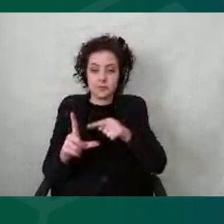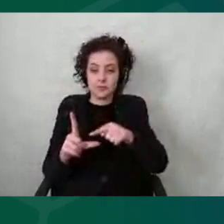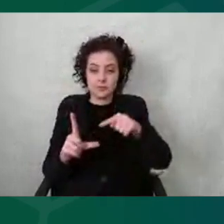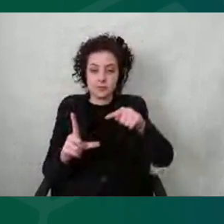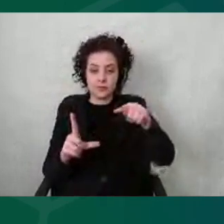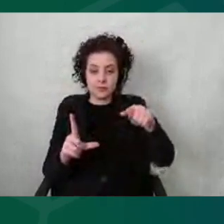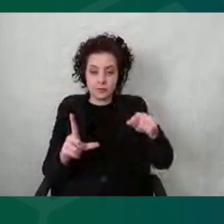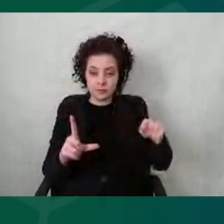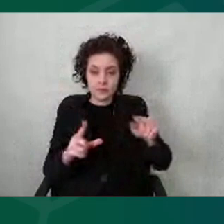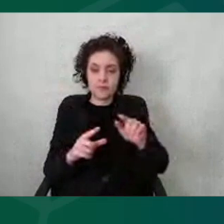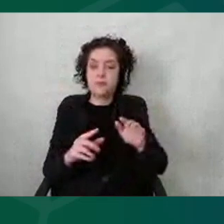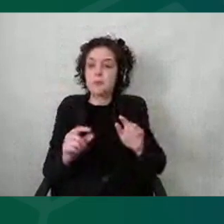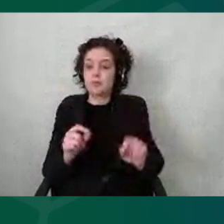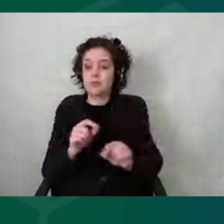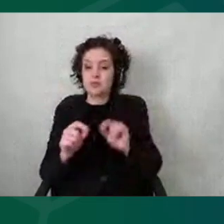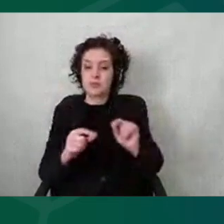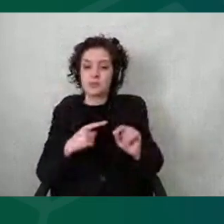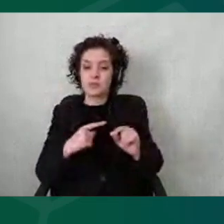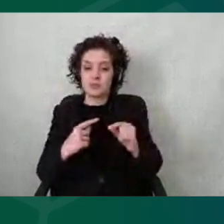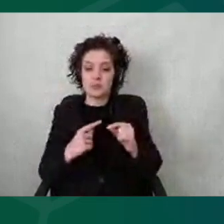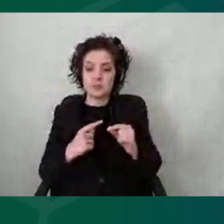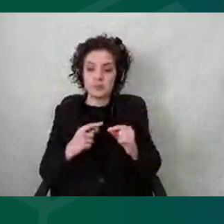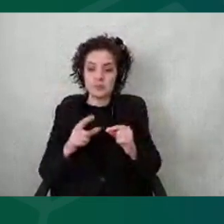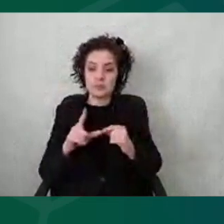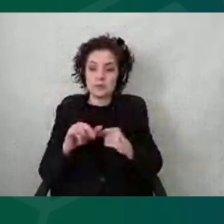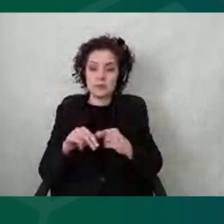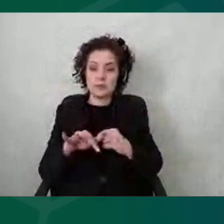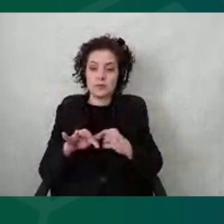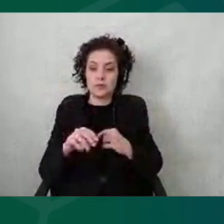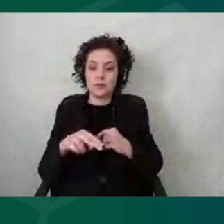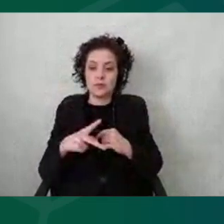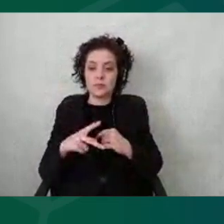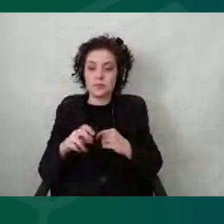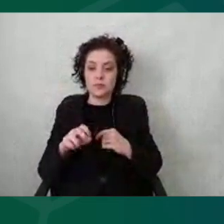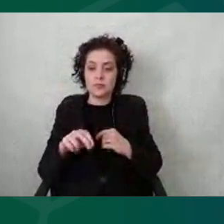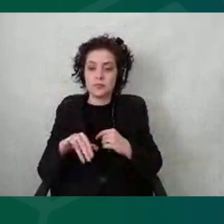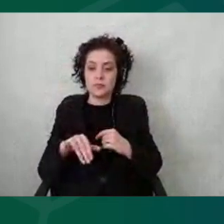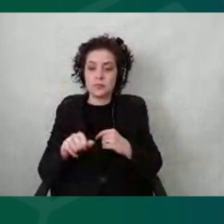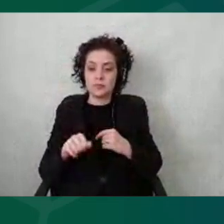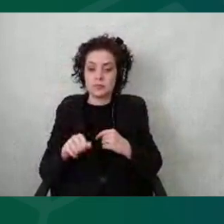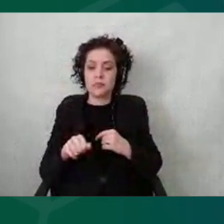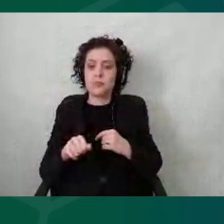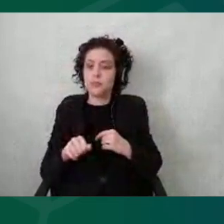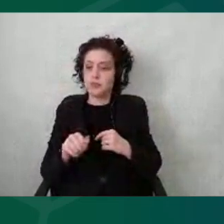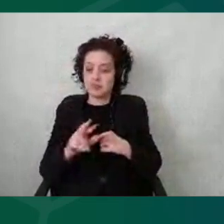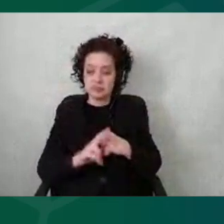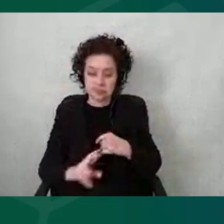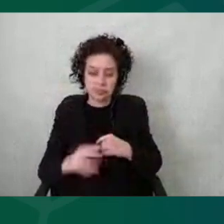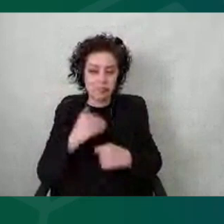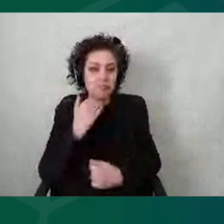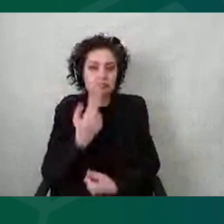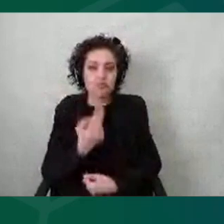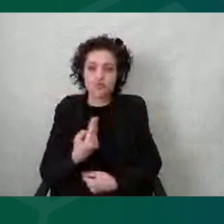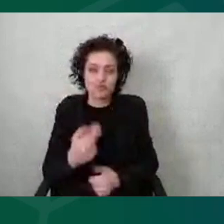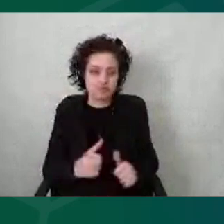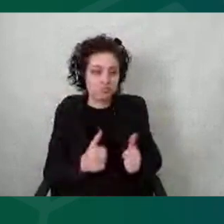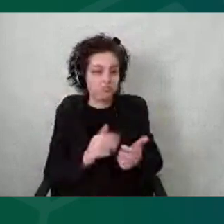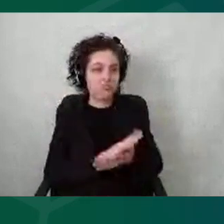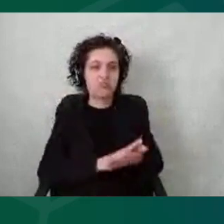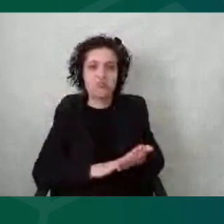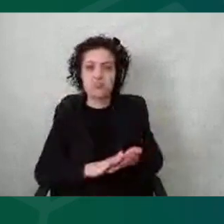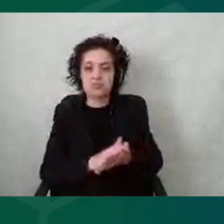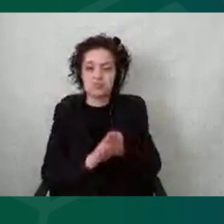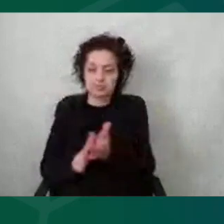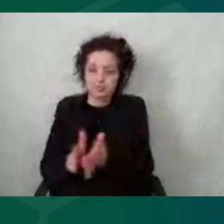uma linfopenia pronunciada e que não tem resposta, não tem melhora ao longo dos dias